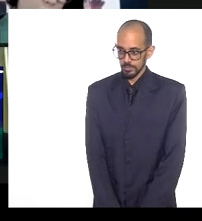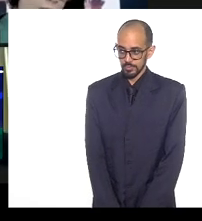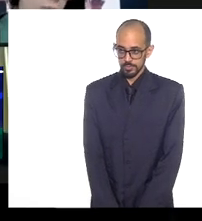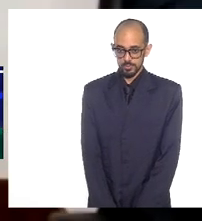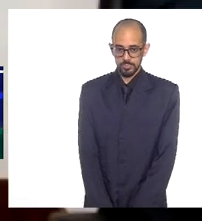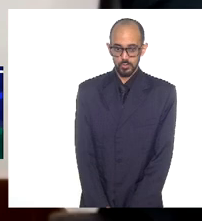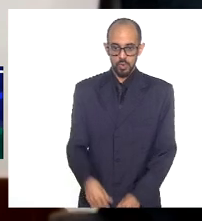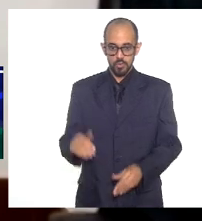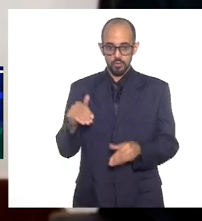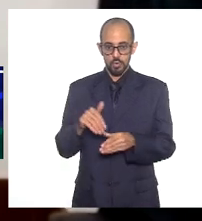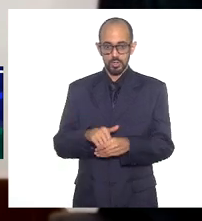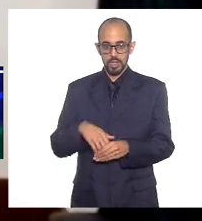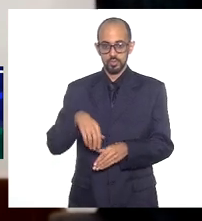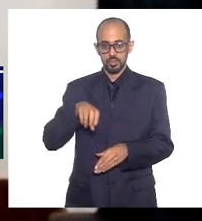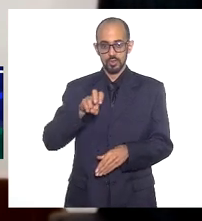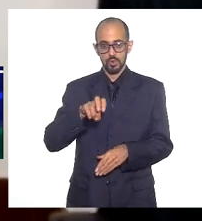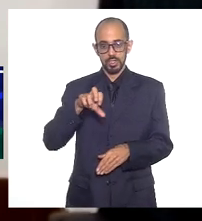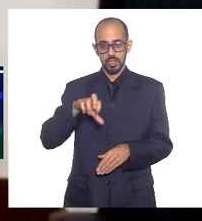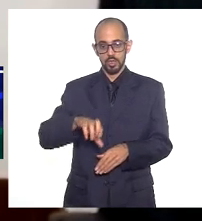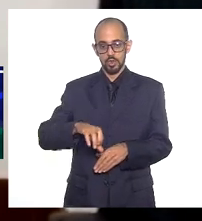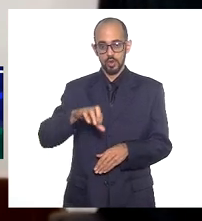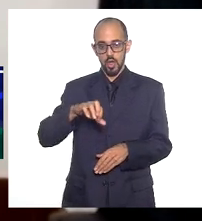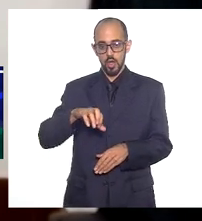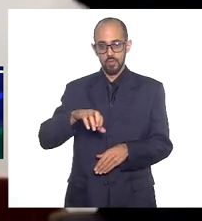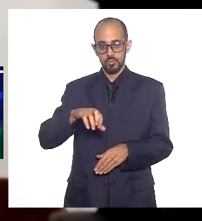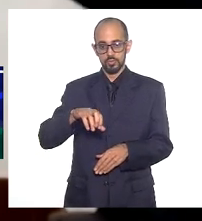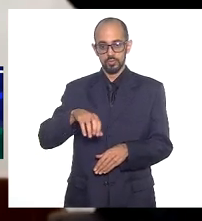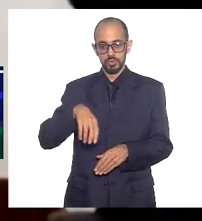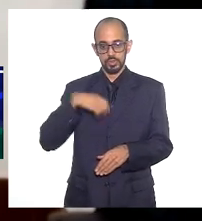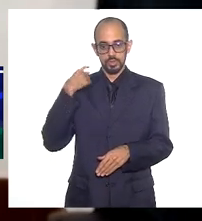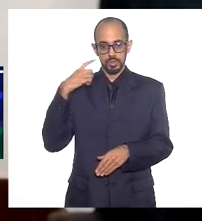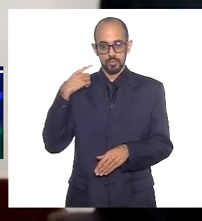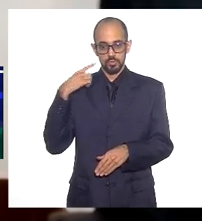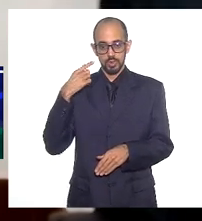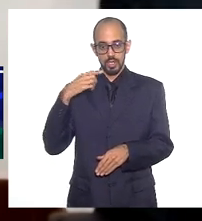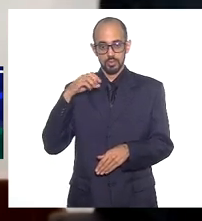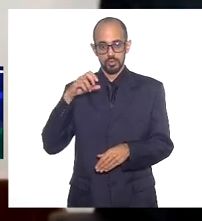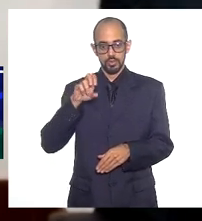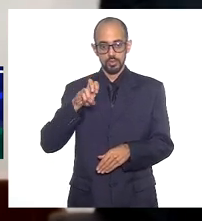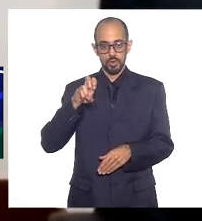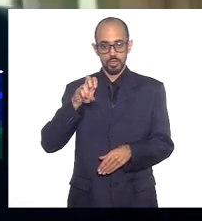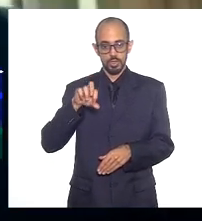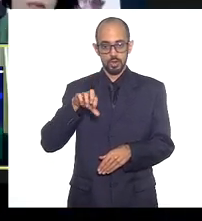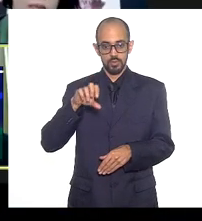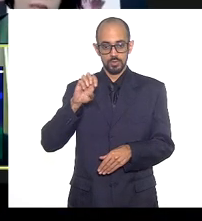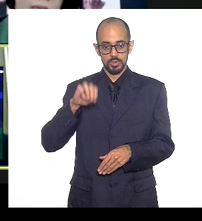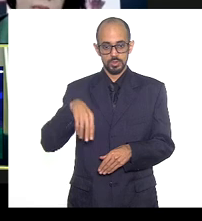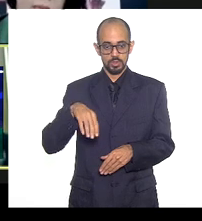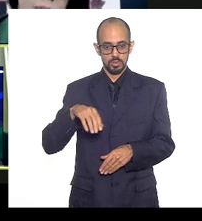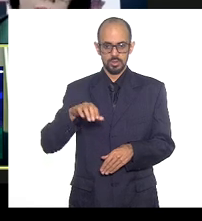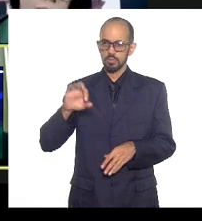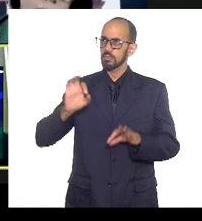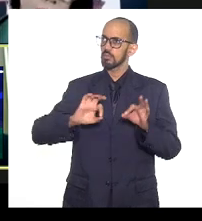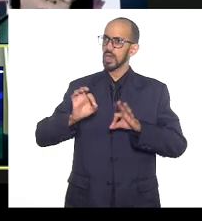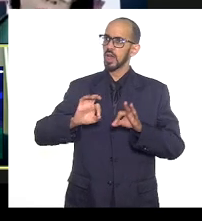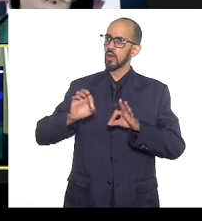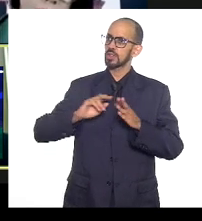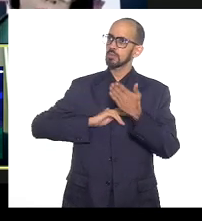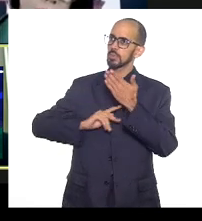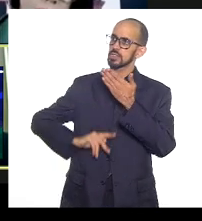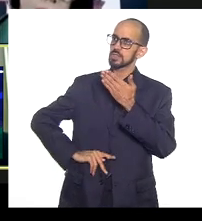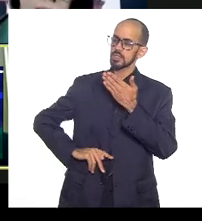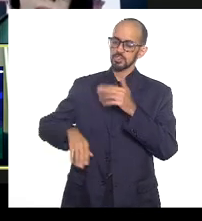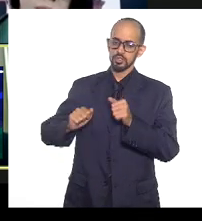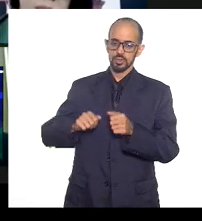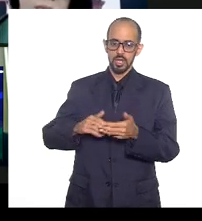votaram cinquenta e nove senhores parlamentares cinquenta e nove sim está aprovado